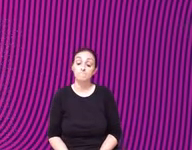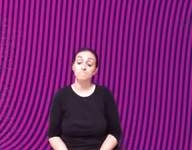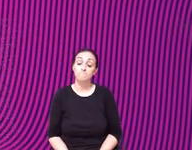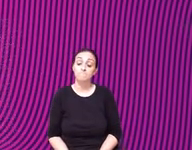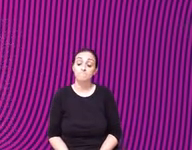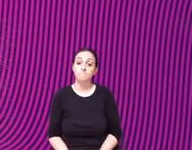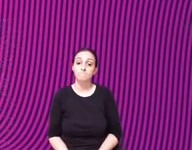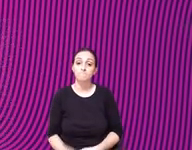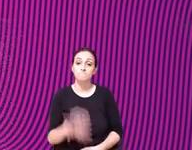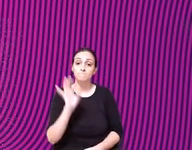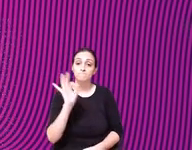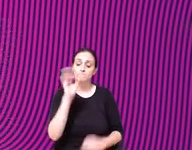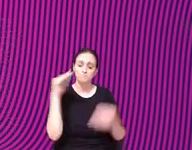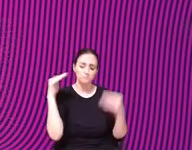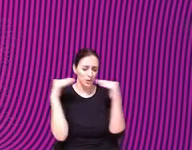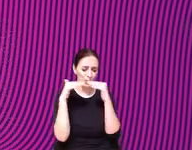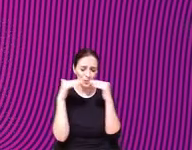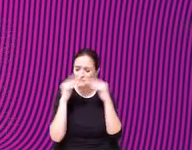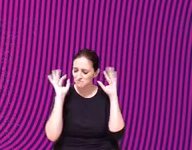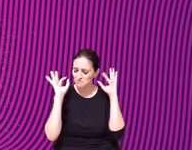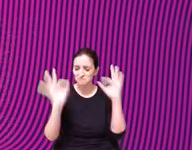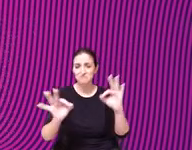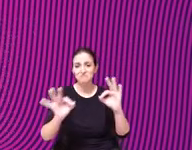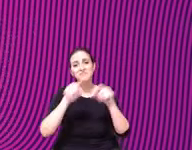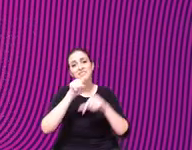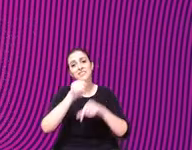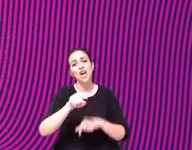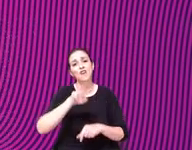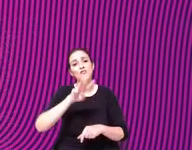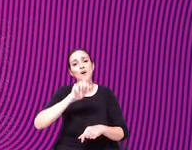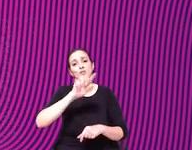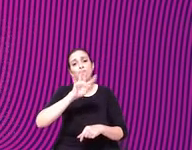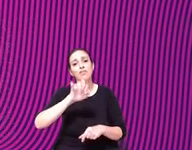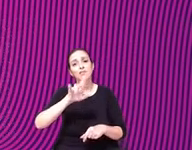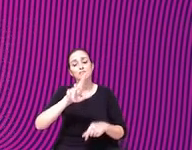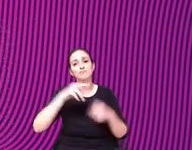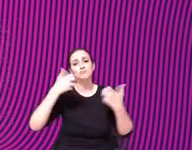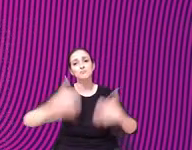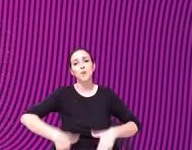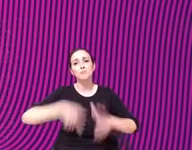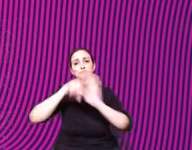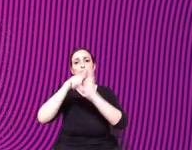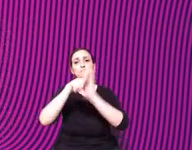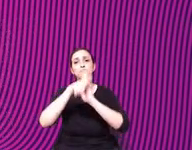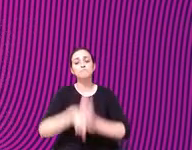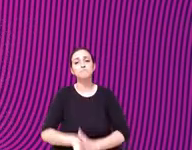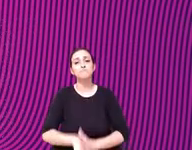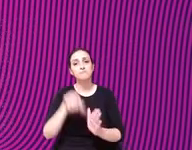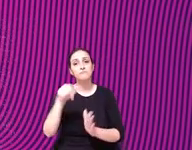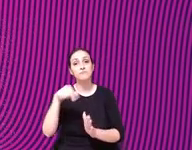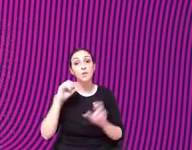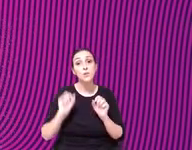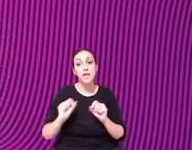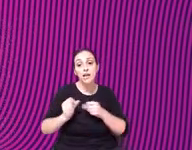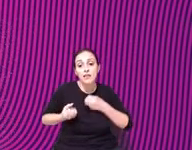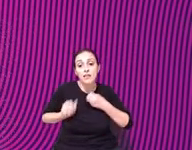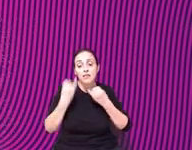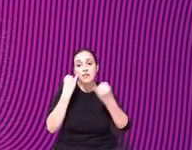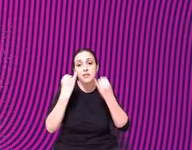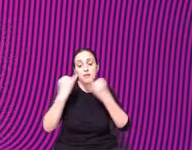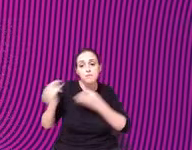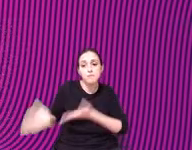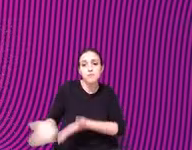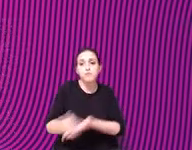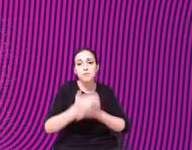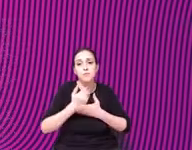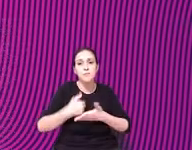Eu concordo integralmente com o que o Walter pontuou. Eu acho que essa análise é baseada em dados e em longo tempo de